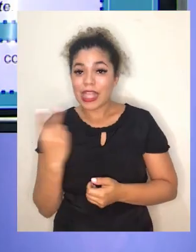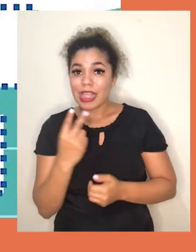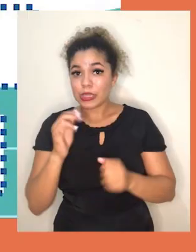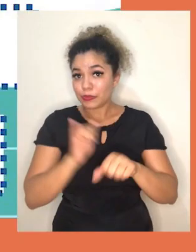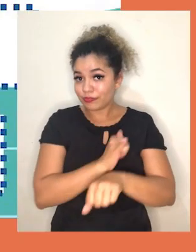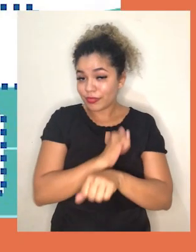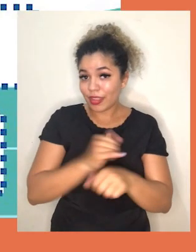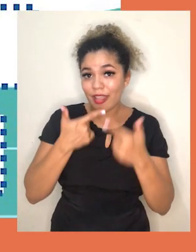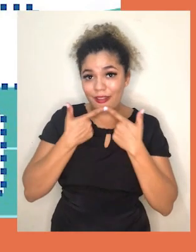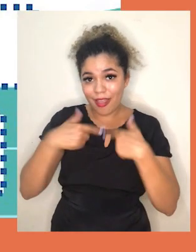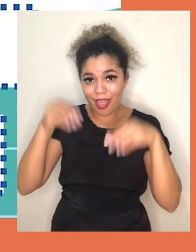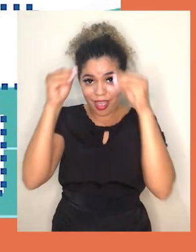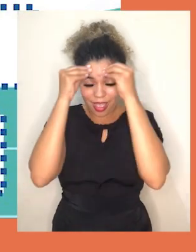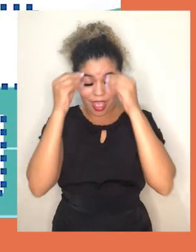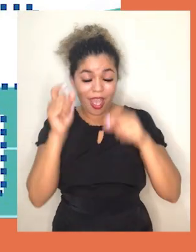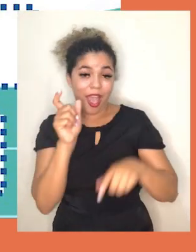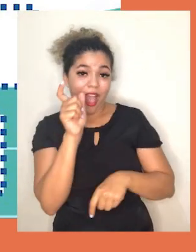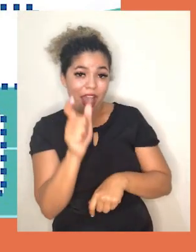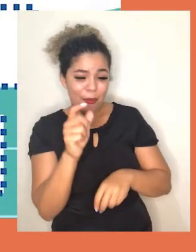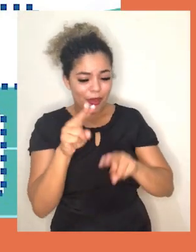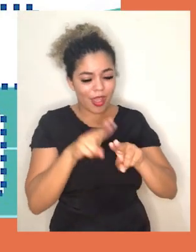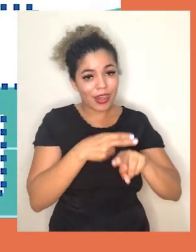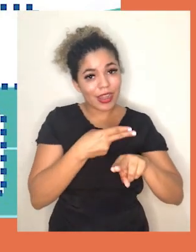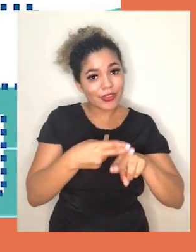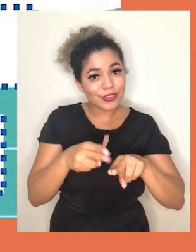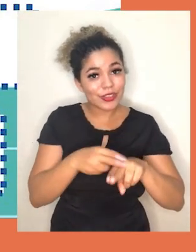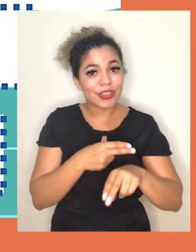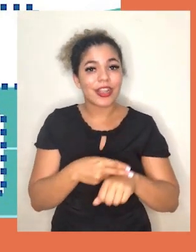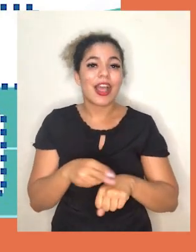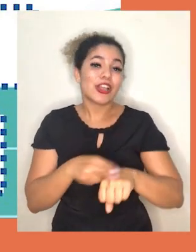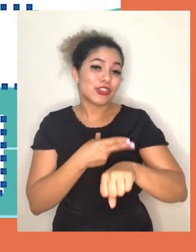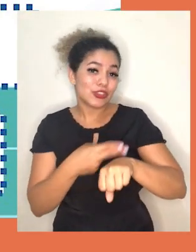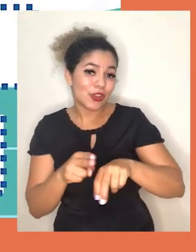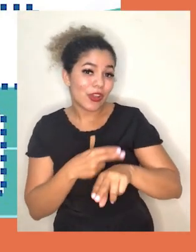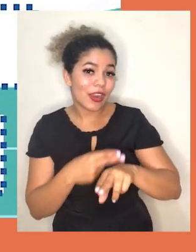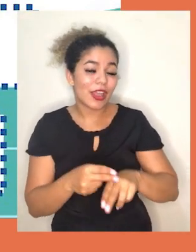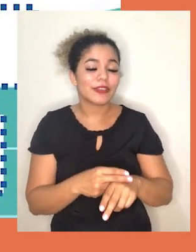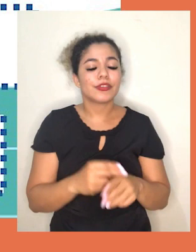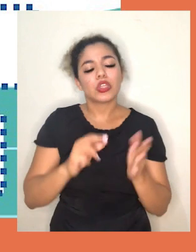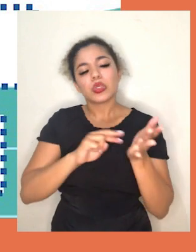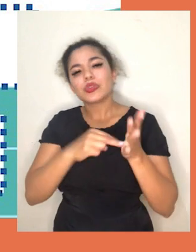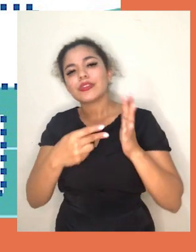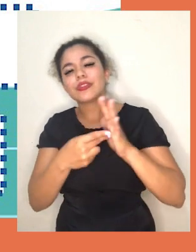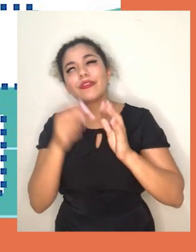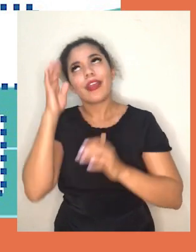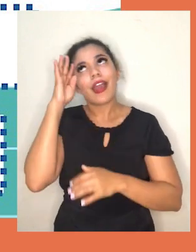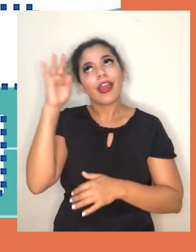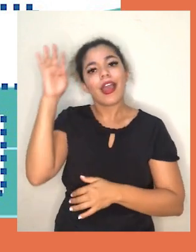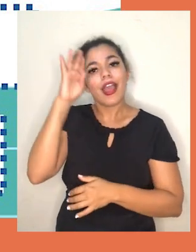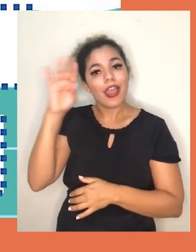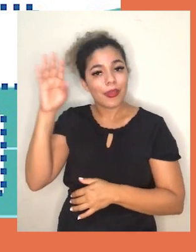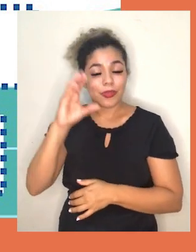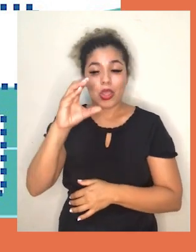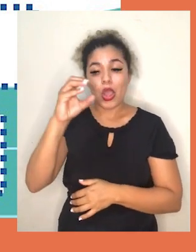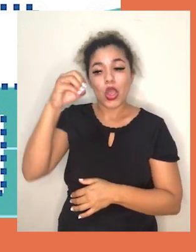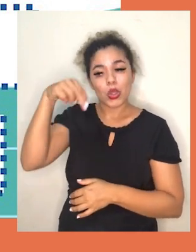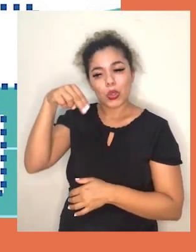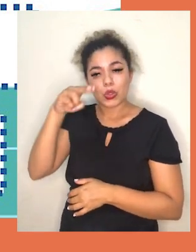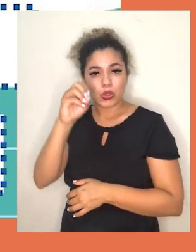Nas duas figuras de linguagem, as palavras chocolate estão no seu sentido conotativo, que é o